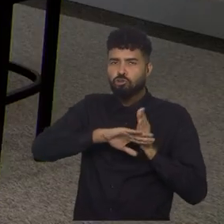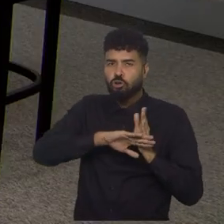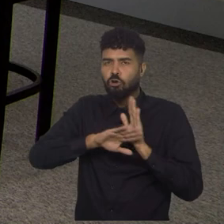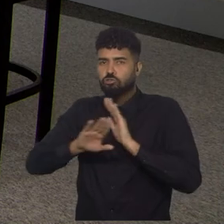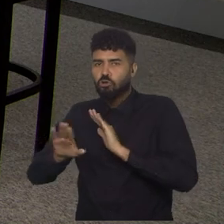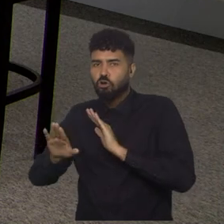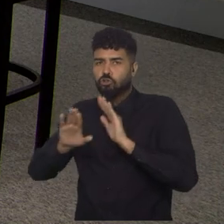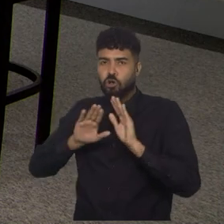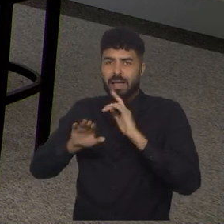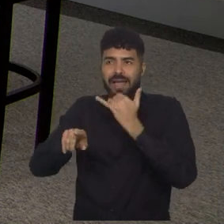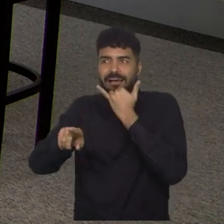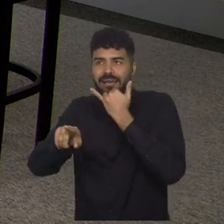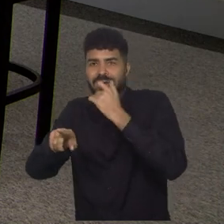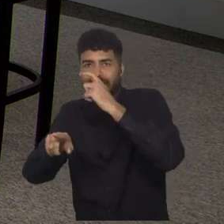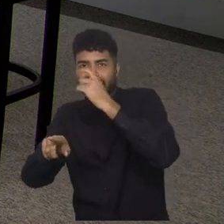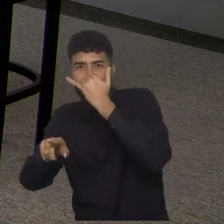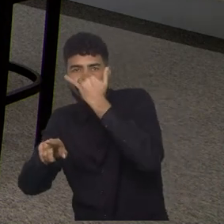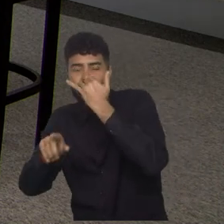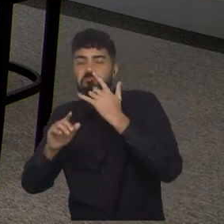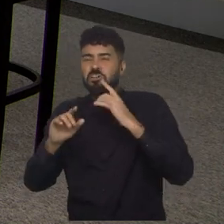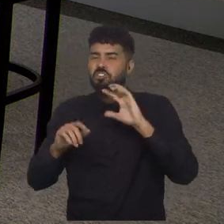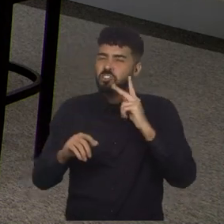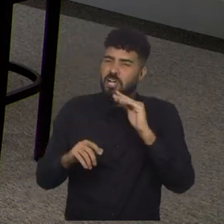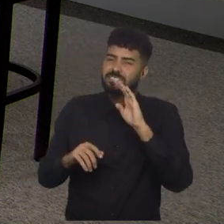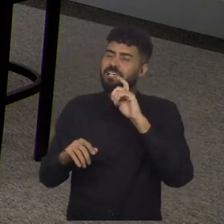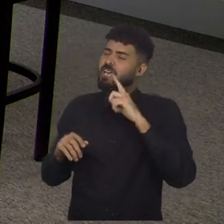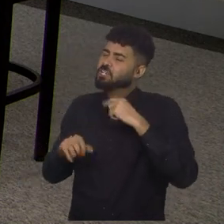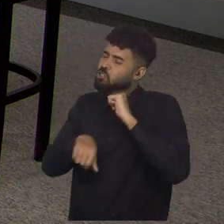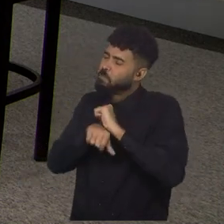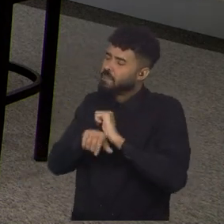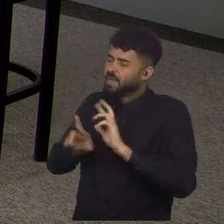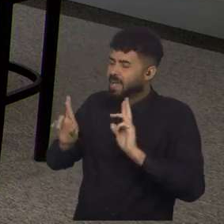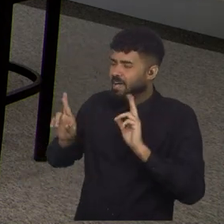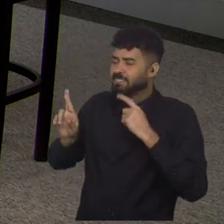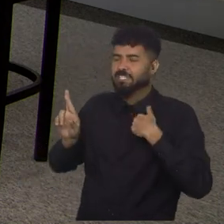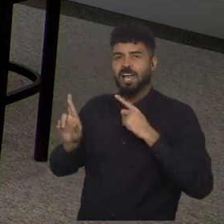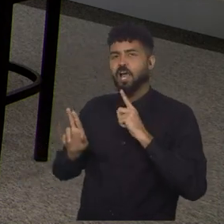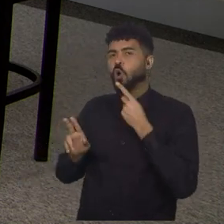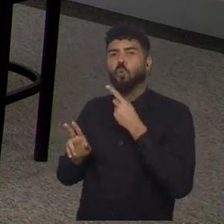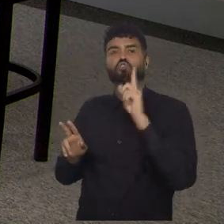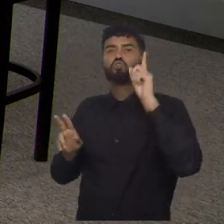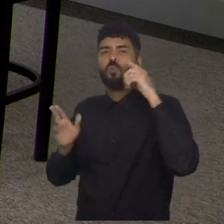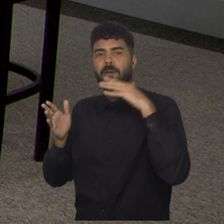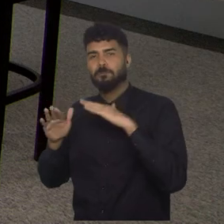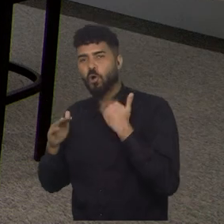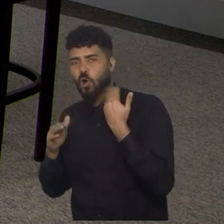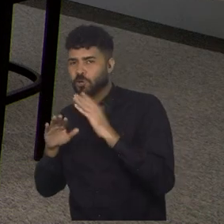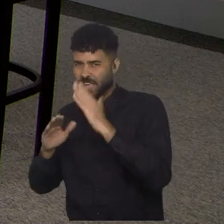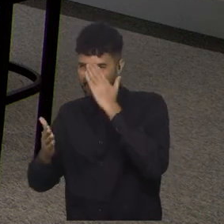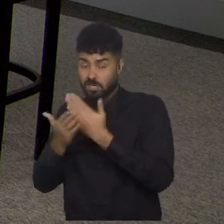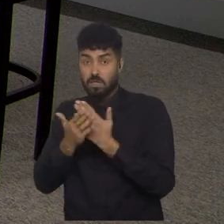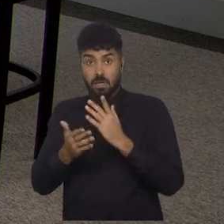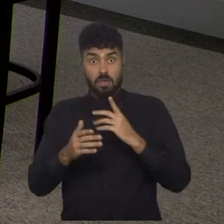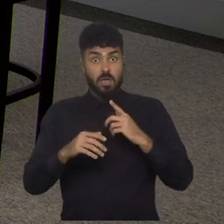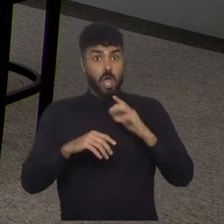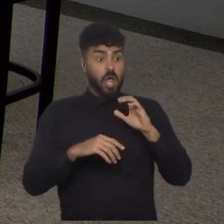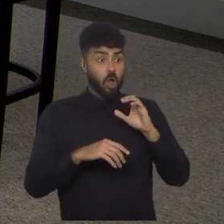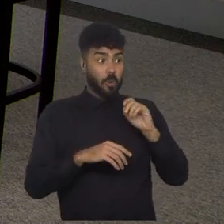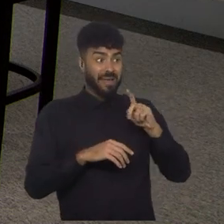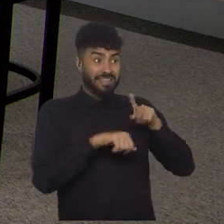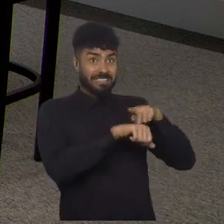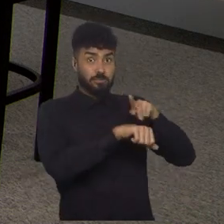mundo tropeçar, tem uma chance, a esperança é a última que morre. Acho que a campanha da Copa das Nações vem animar